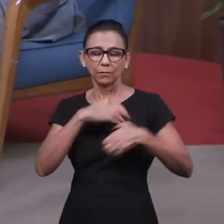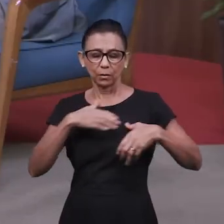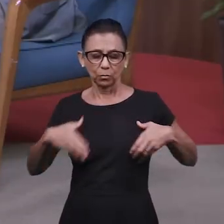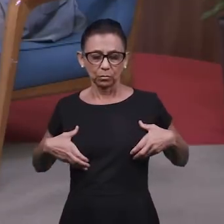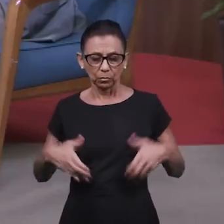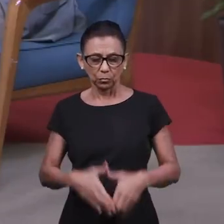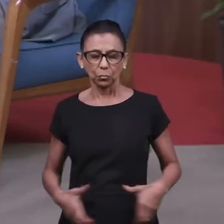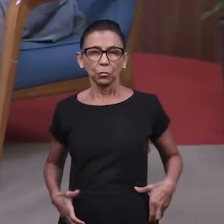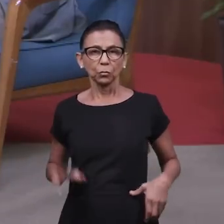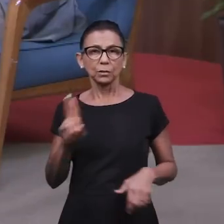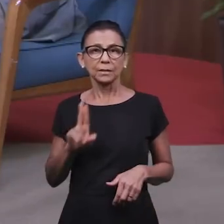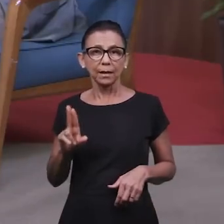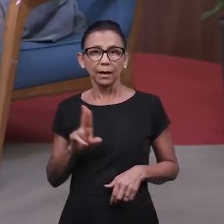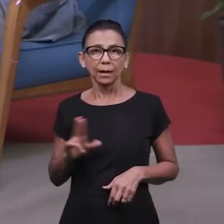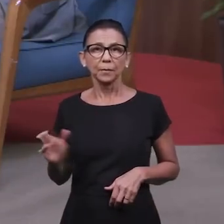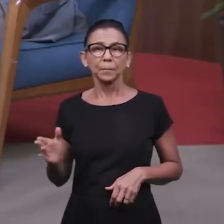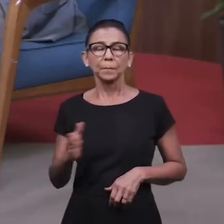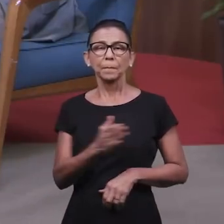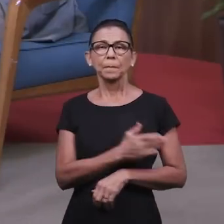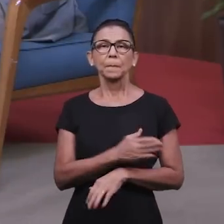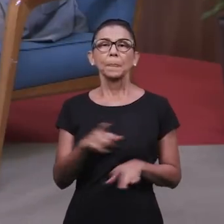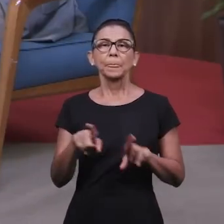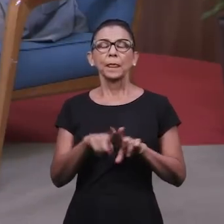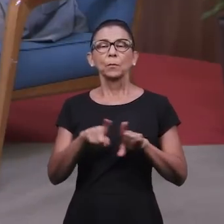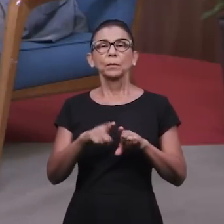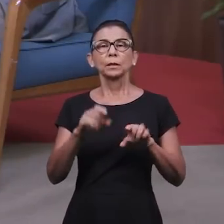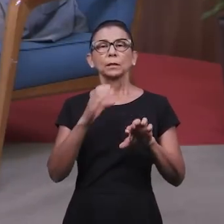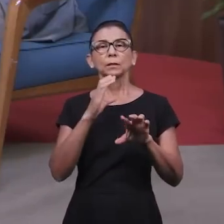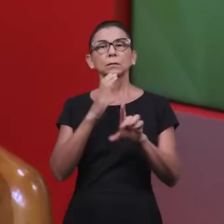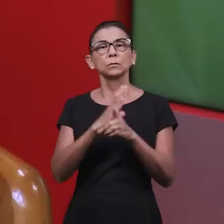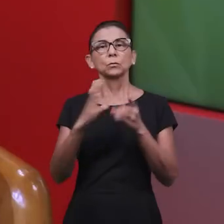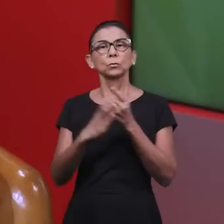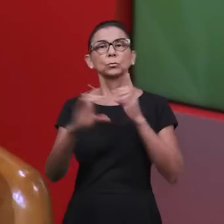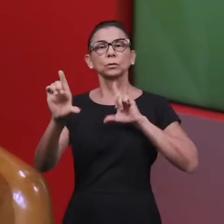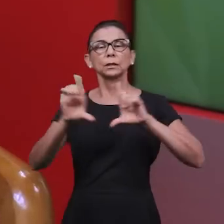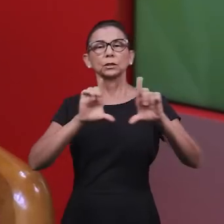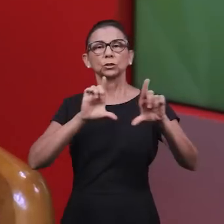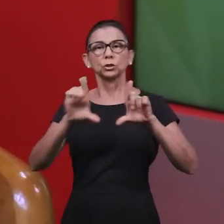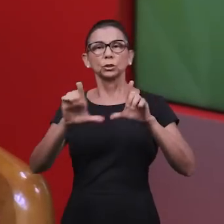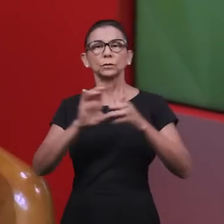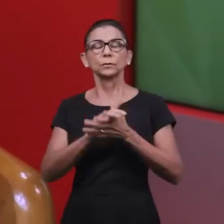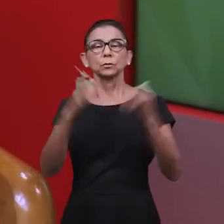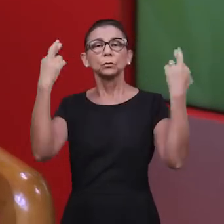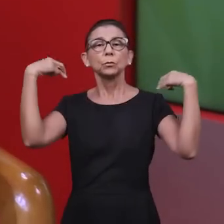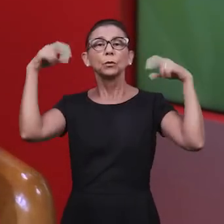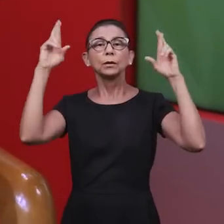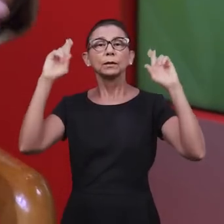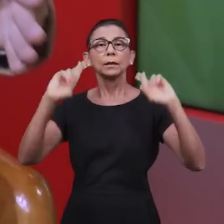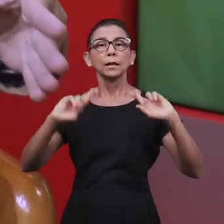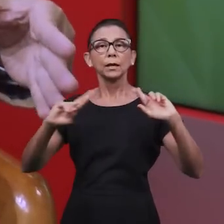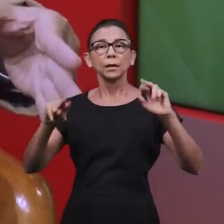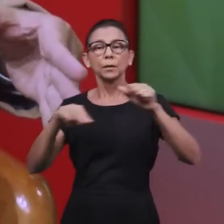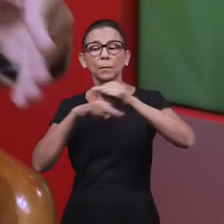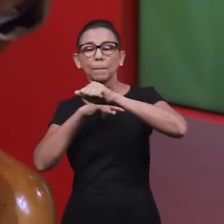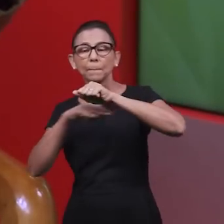O cordeiro imolado no culto levítico. Depois vem o cordeiro de Deus, João Batista, eis o cordeiro